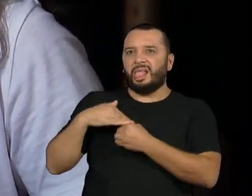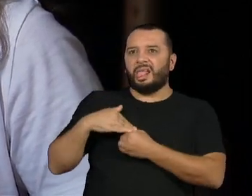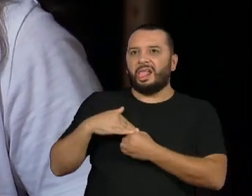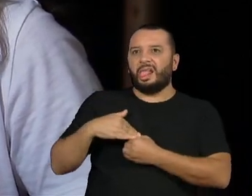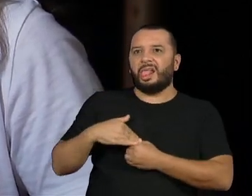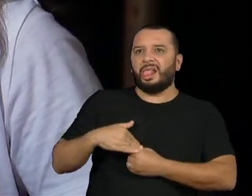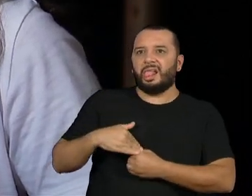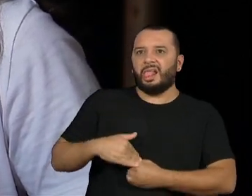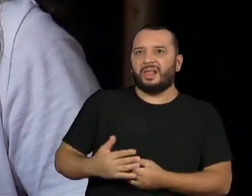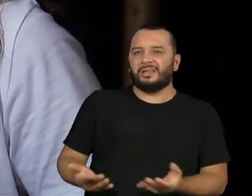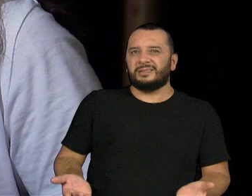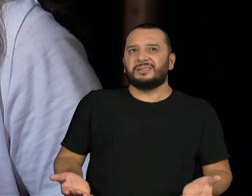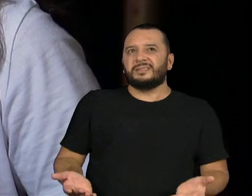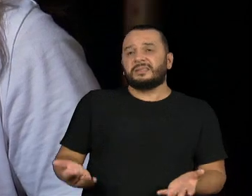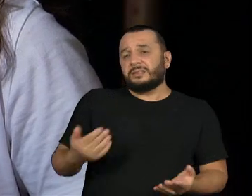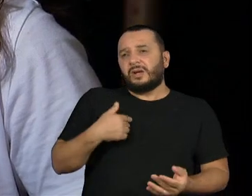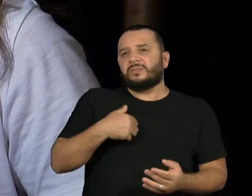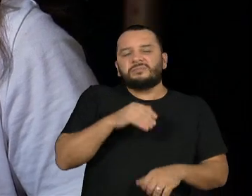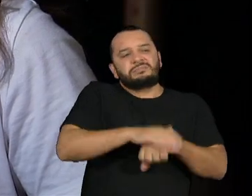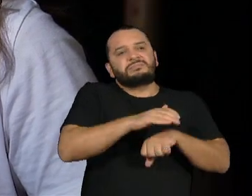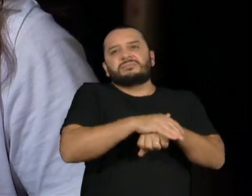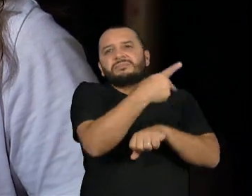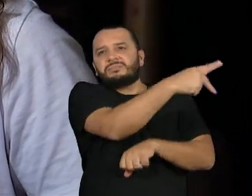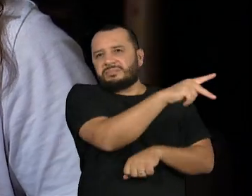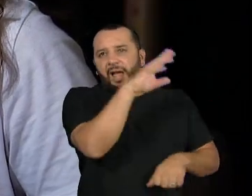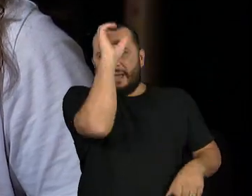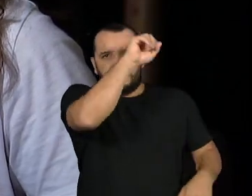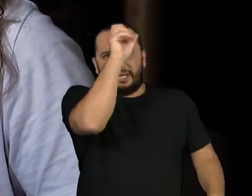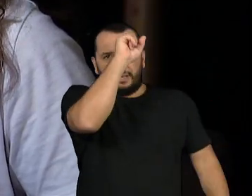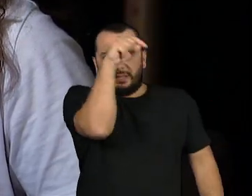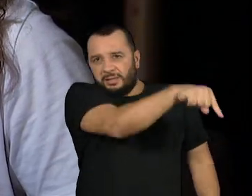próprias respostas e a aprender a fazer minhas próprias perguntas.